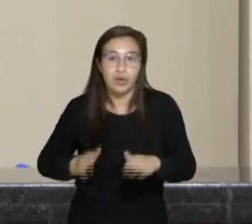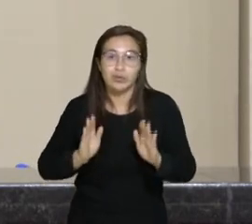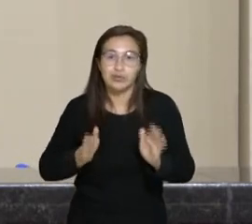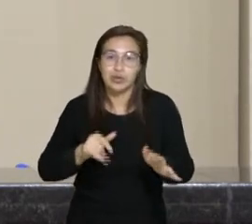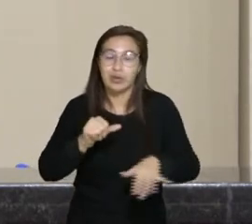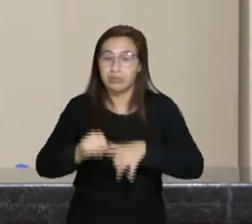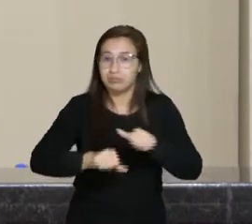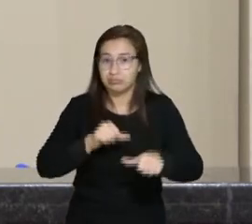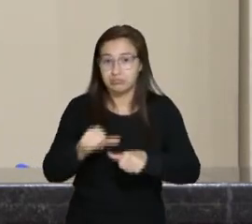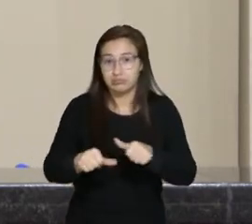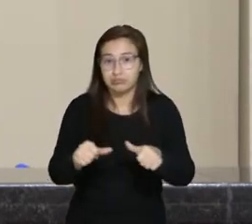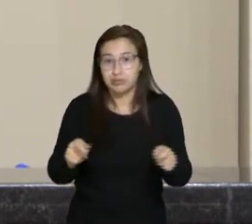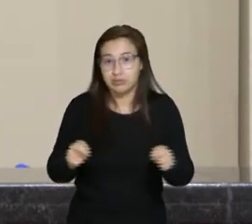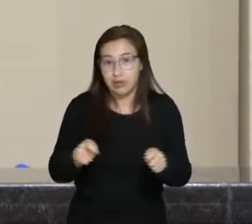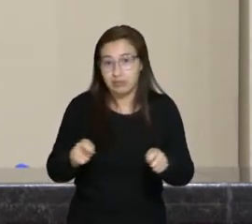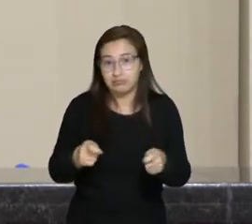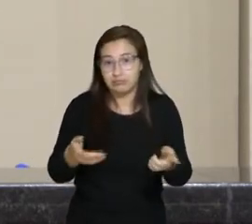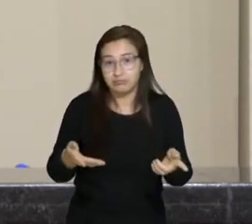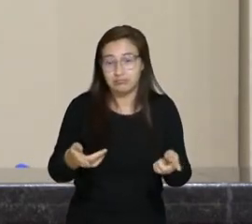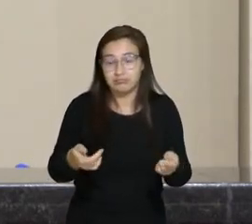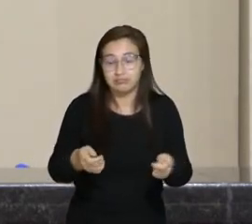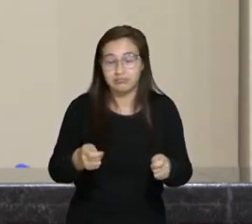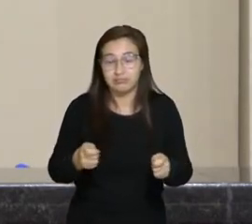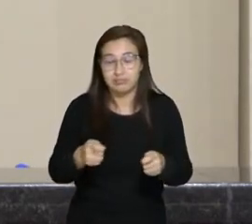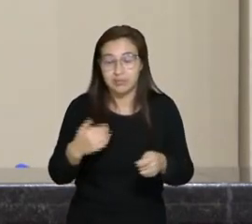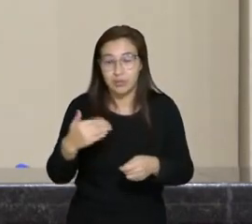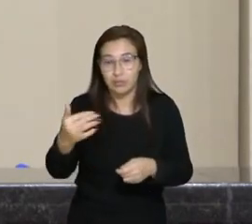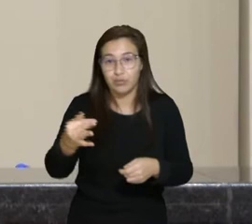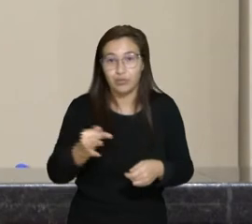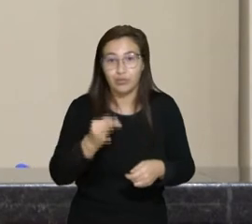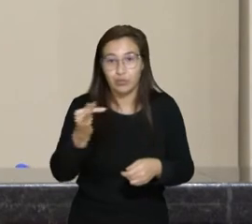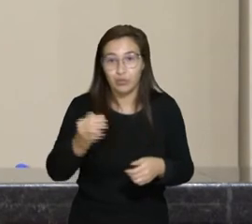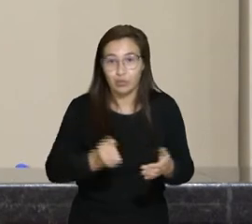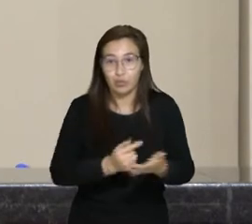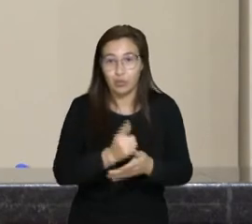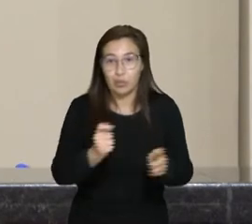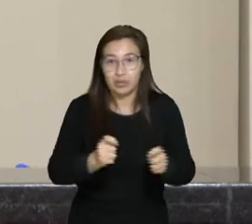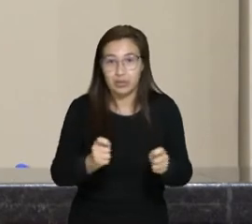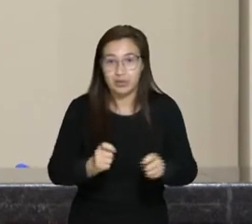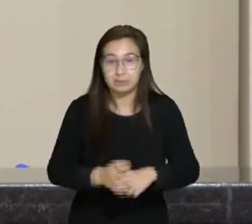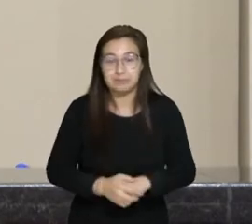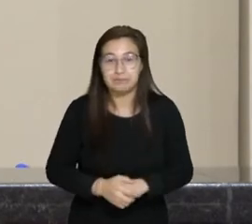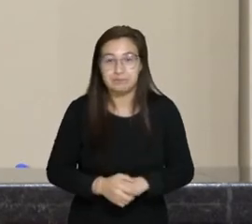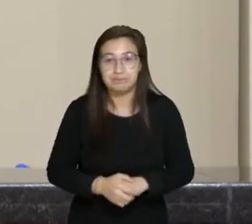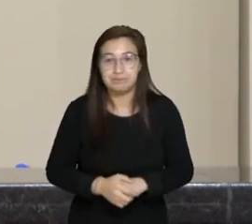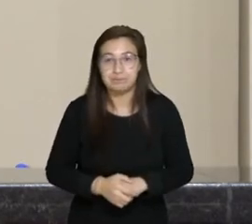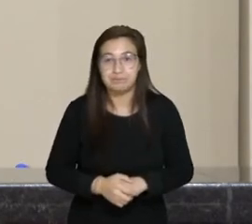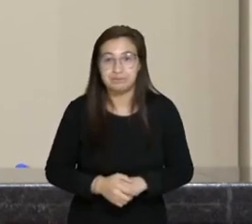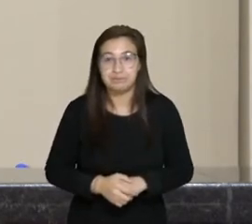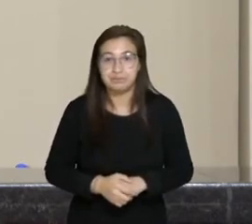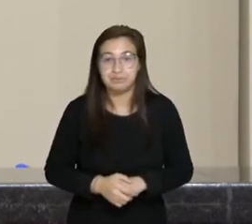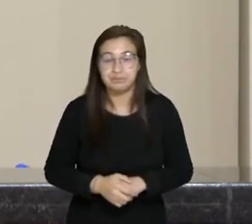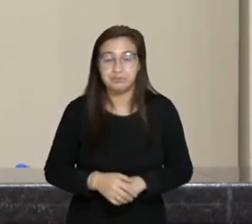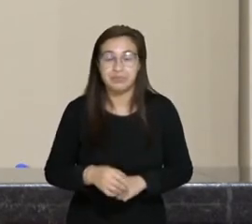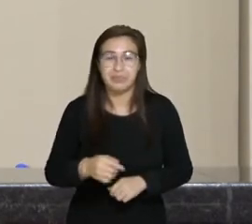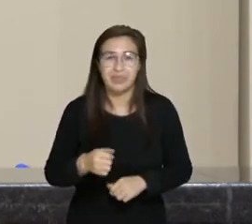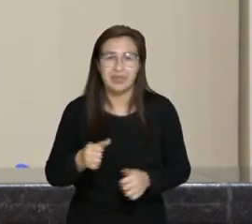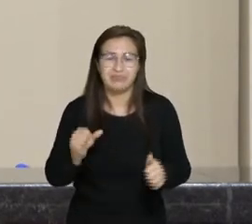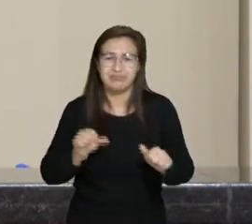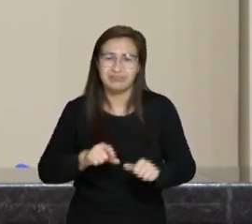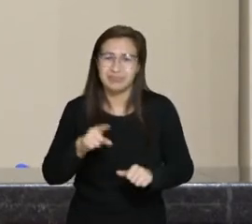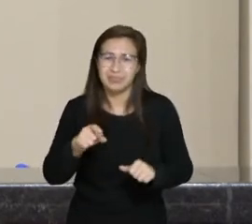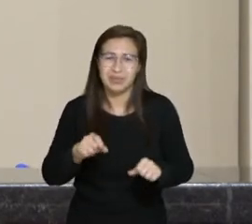providenciando para que isso seja possível regularizando então é o monopólio Absurdos da